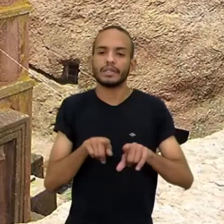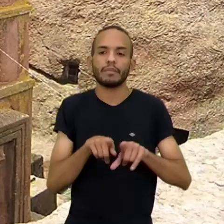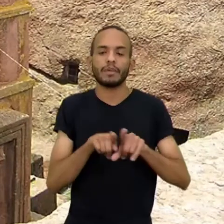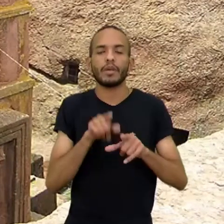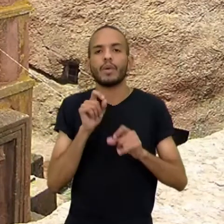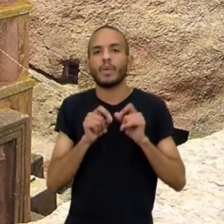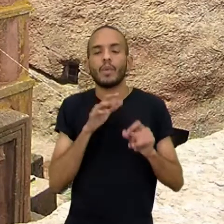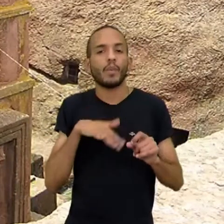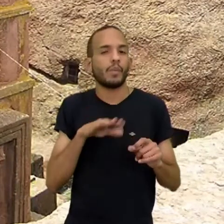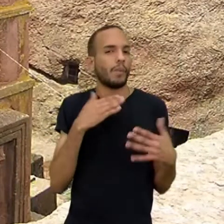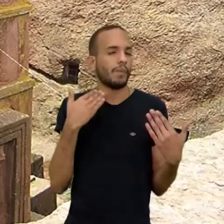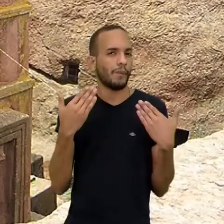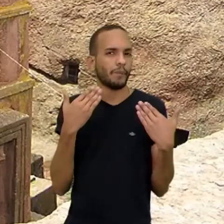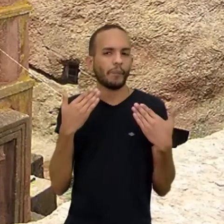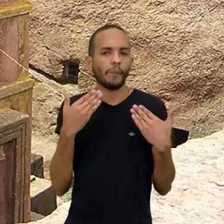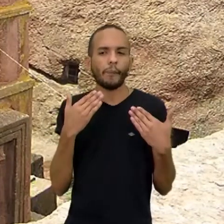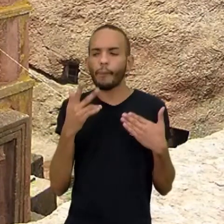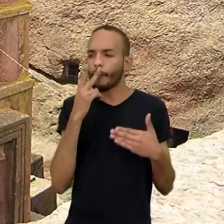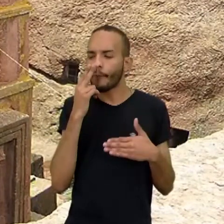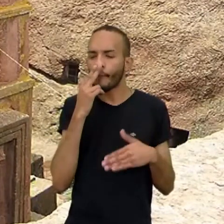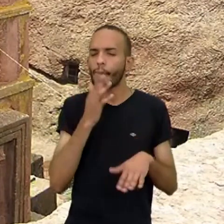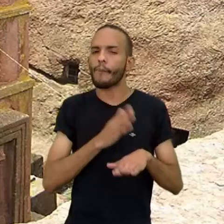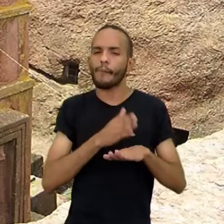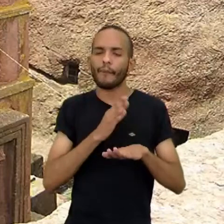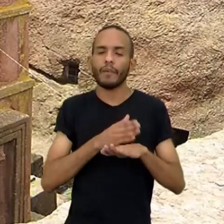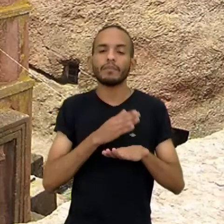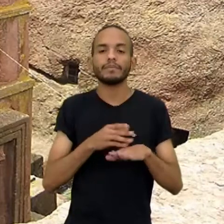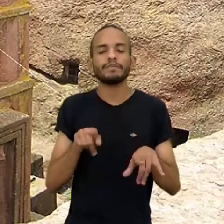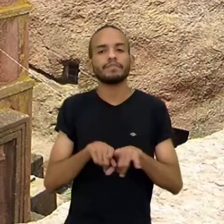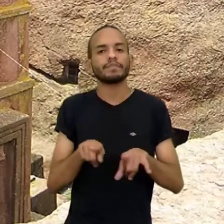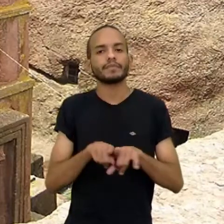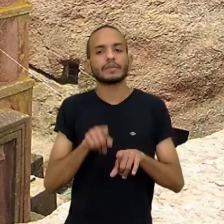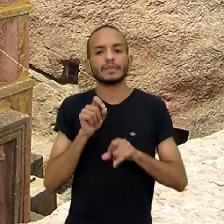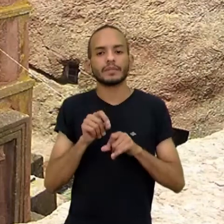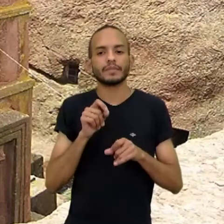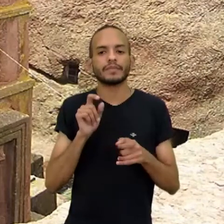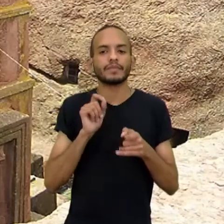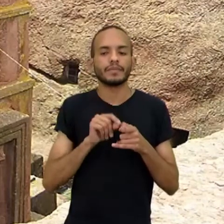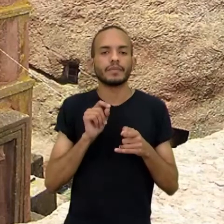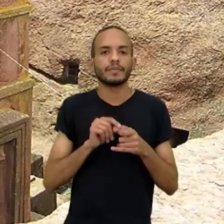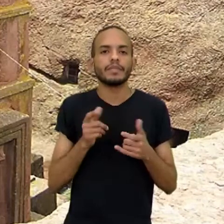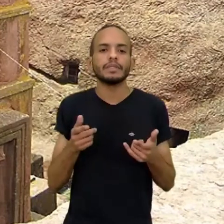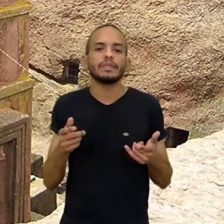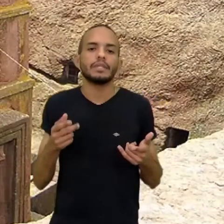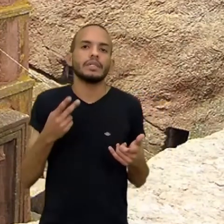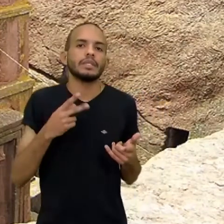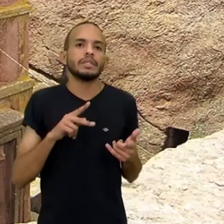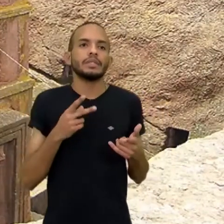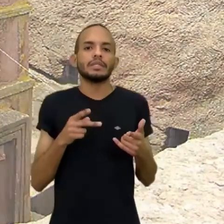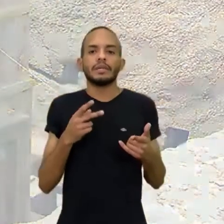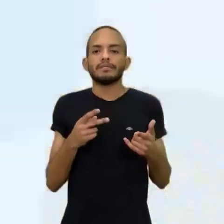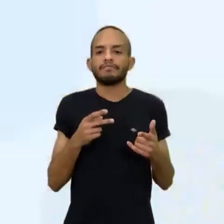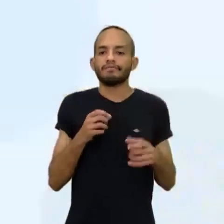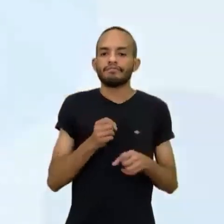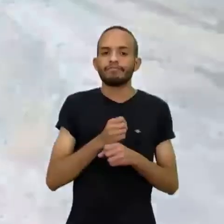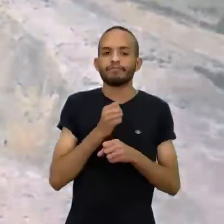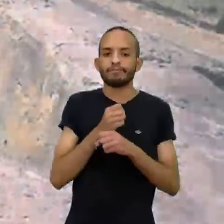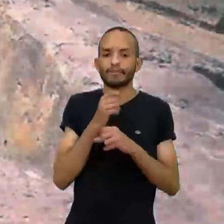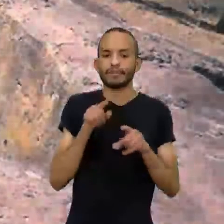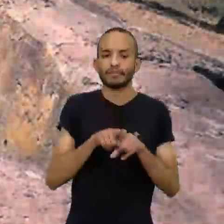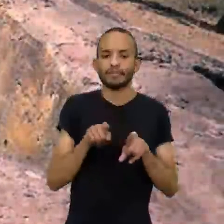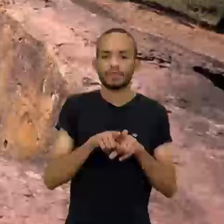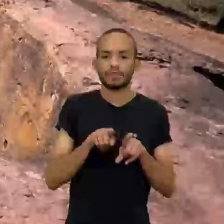Fazendo uma comparação, é como se fosse a Idade Média. Eu achei muito legal de trazer essa obra, porque, assim,